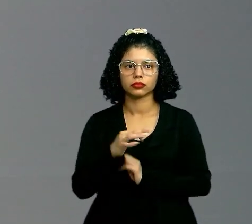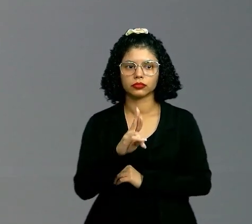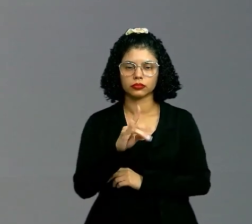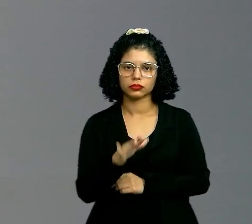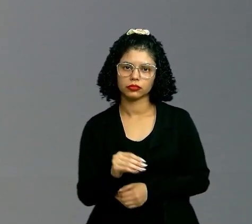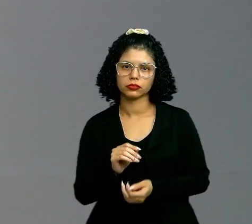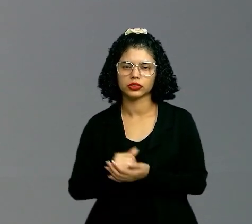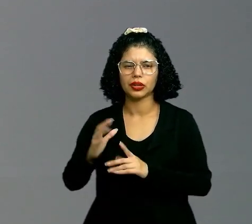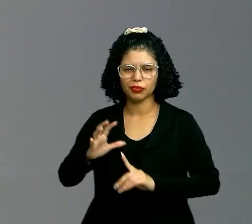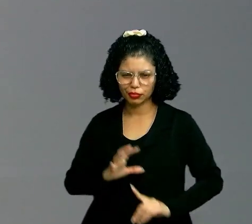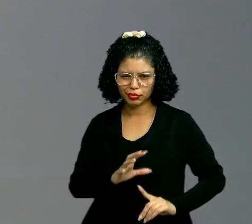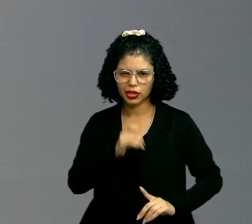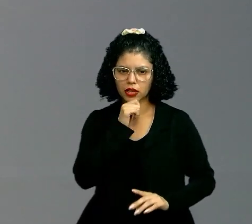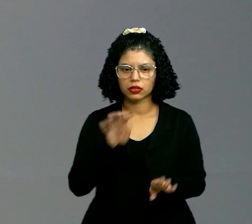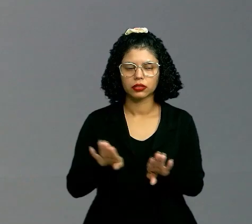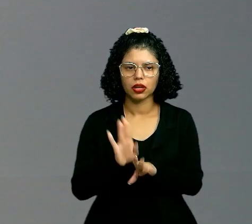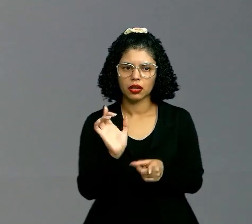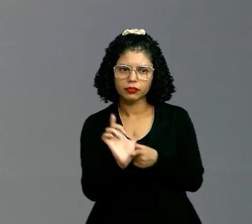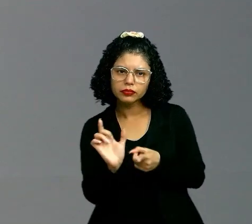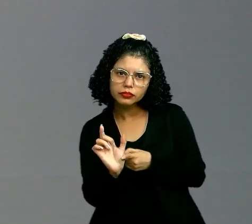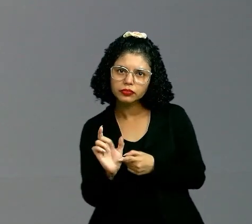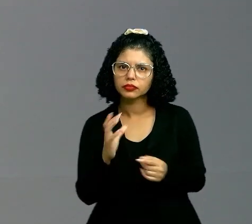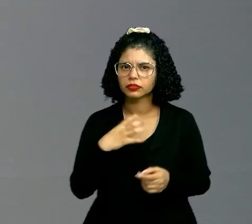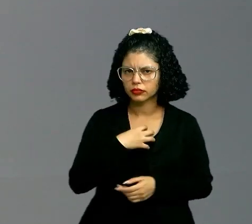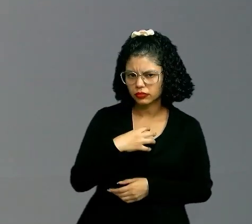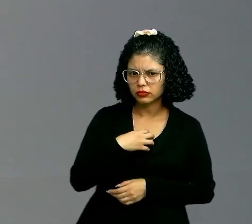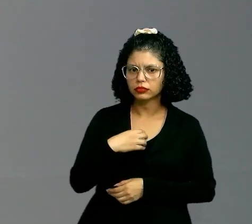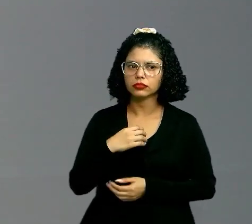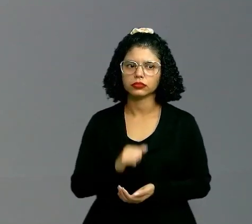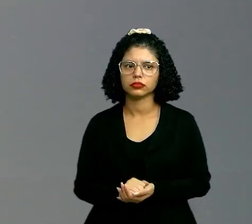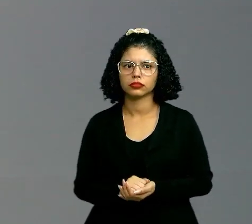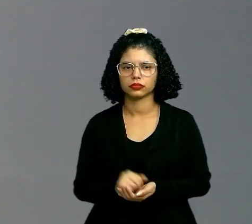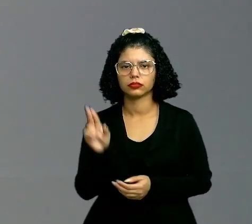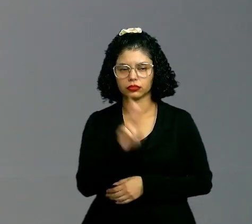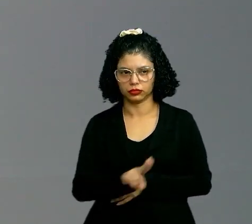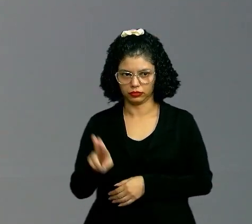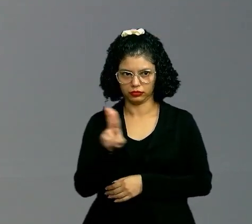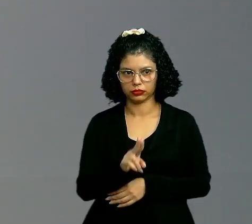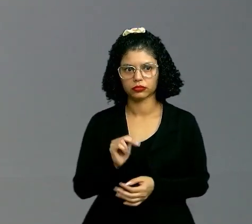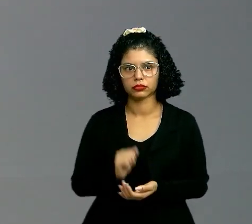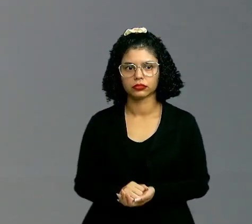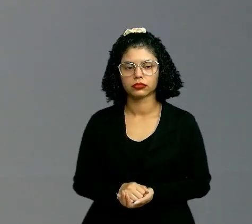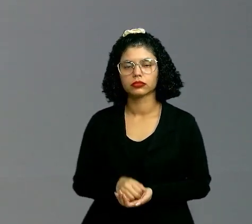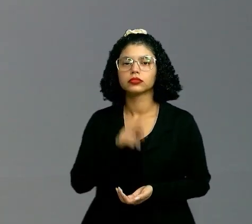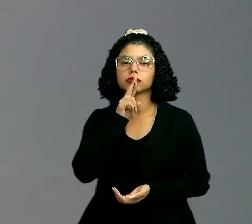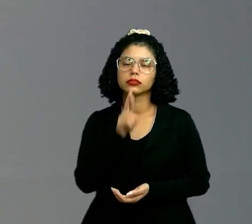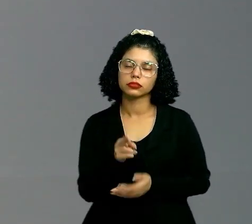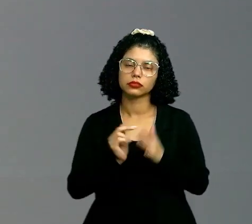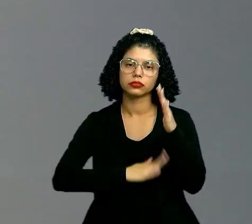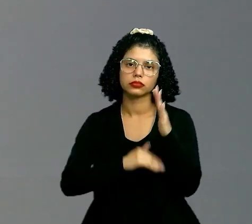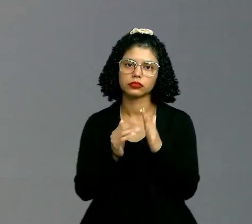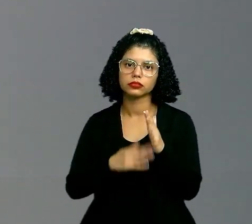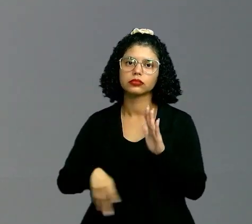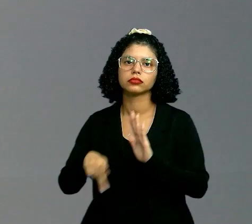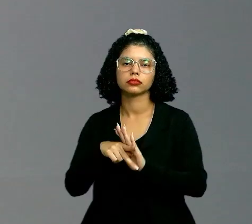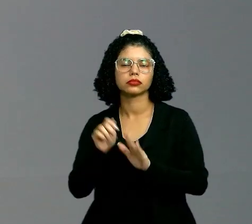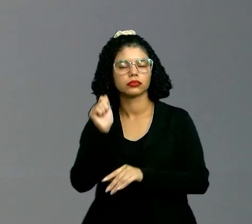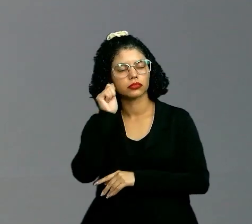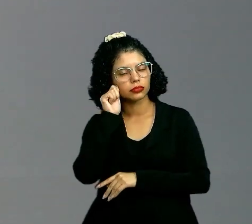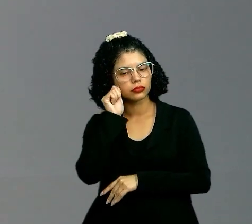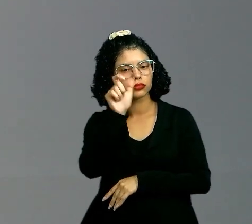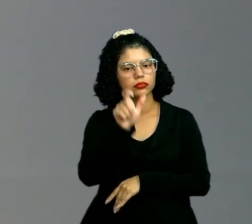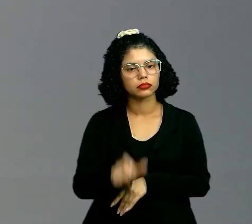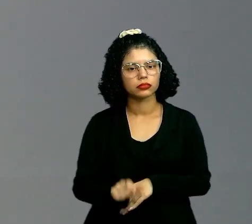pejorativo, depreciativo, uma palavra com sentido pejorativo sendo utilizada para se referir a uma obra, a um autor,